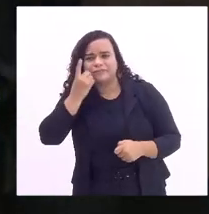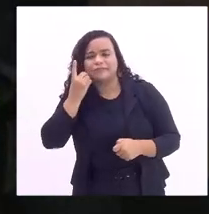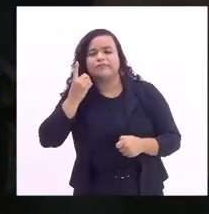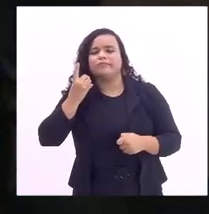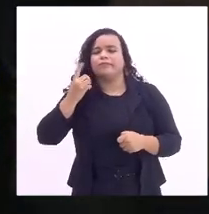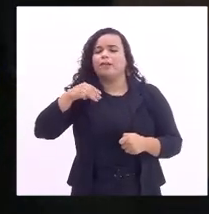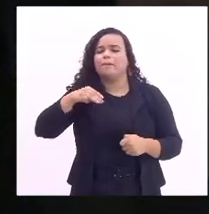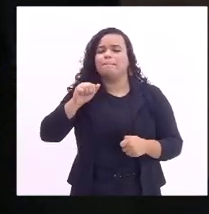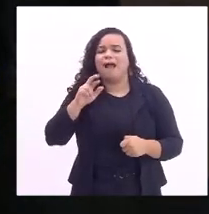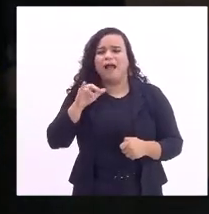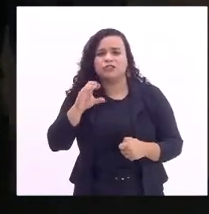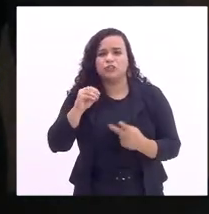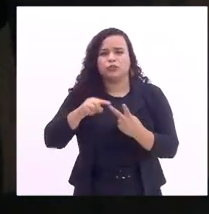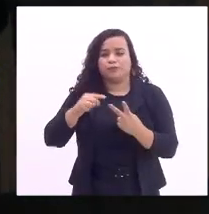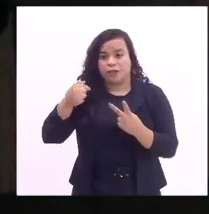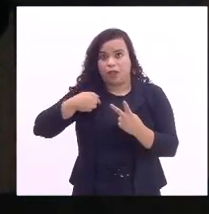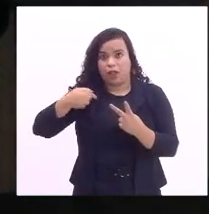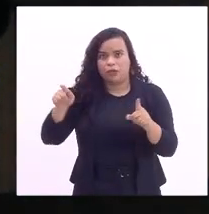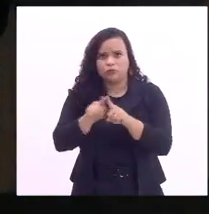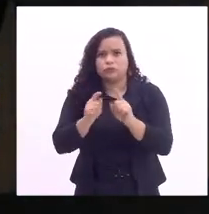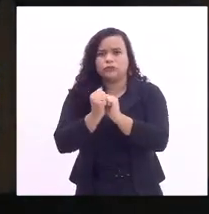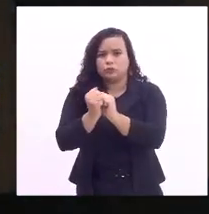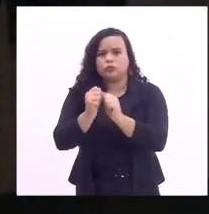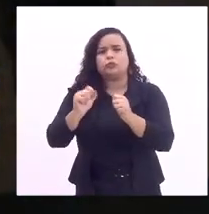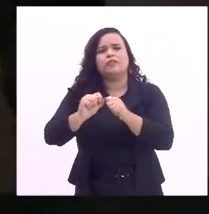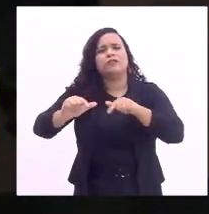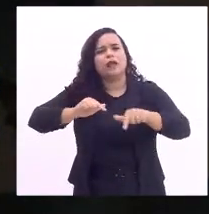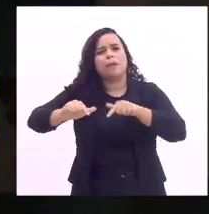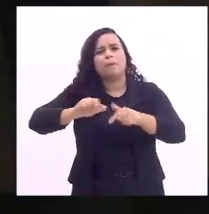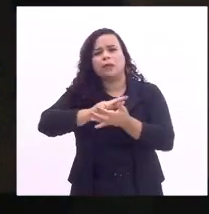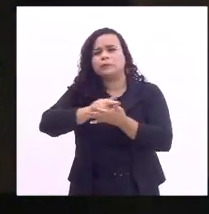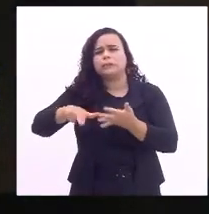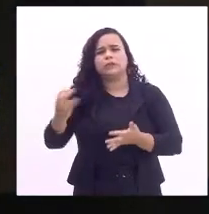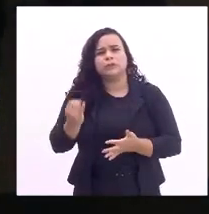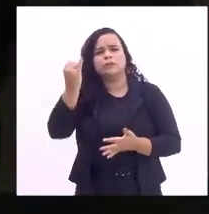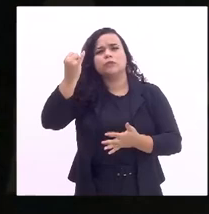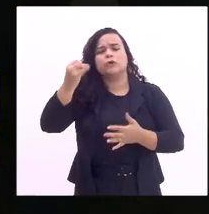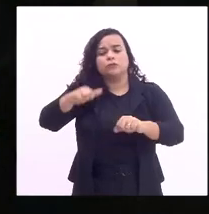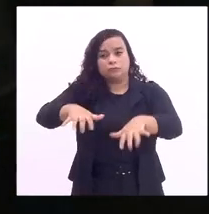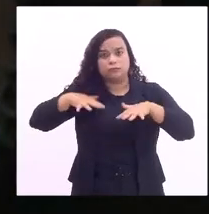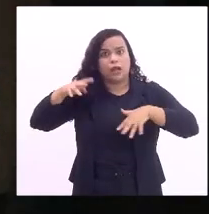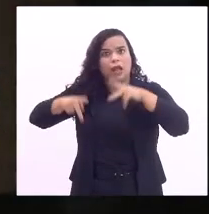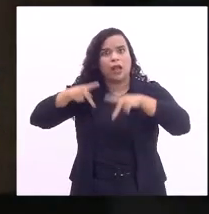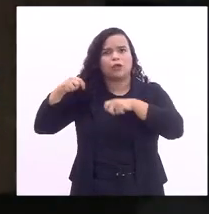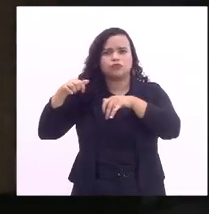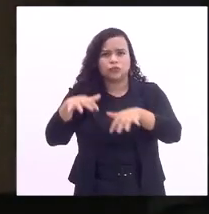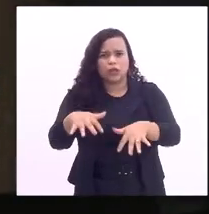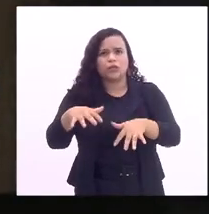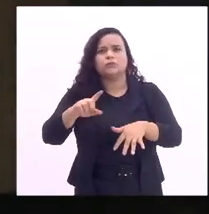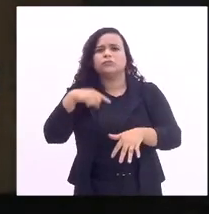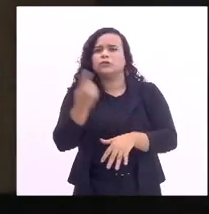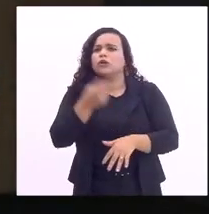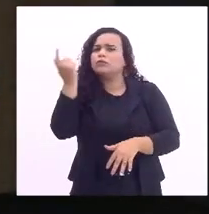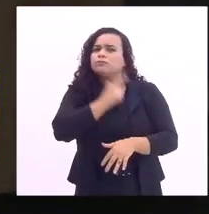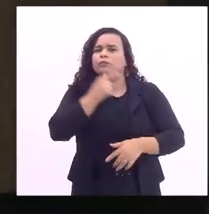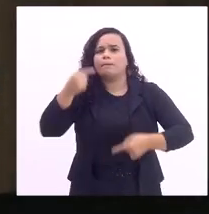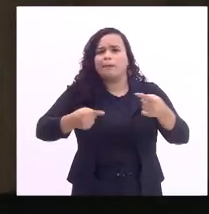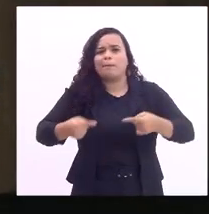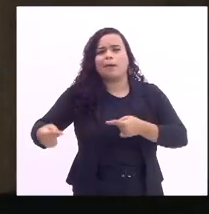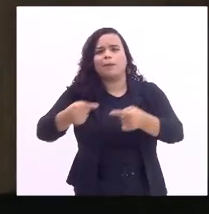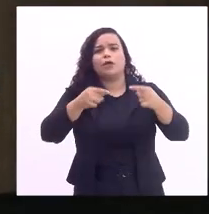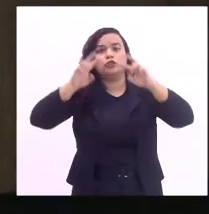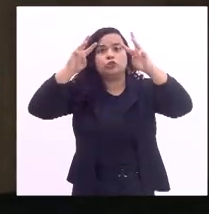eu... temos realizado importantes audiências para debater a mensagem do